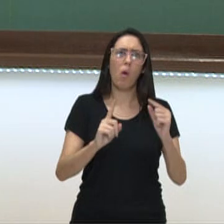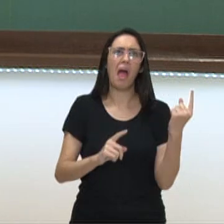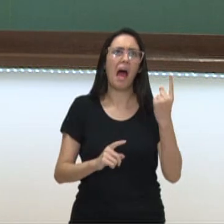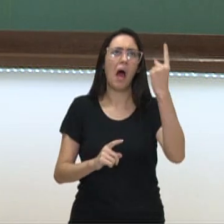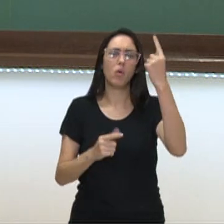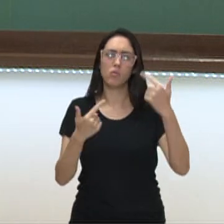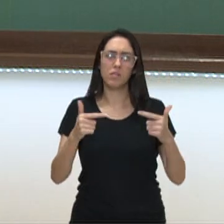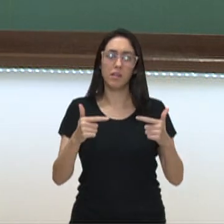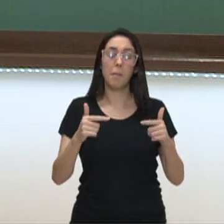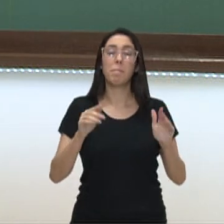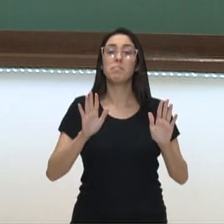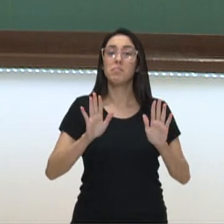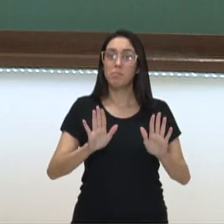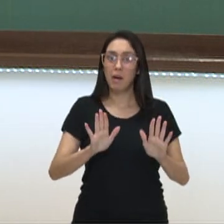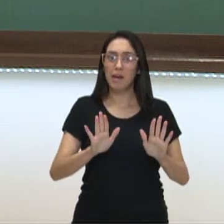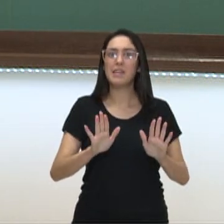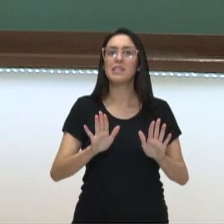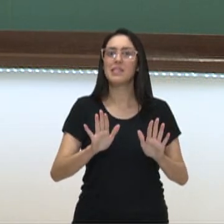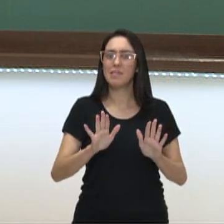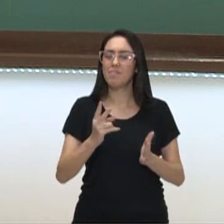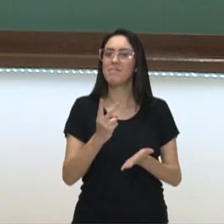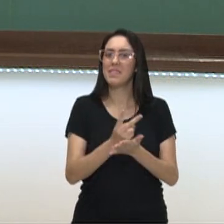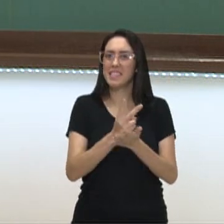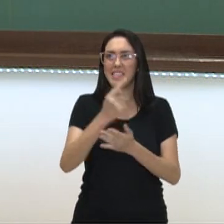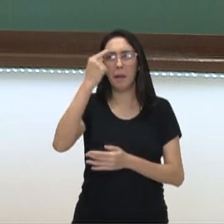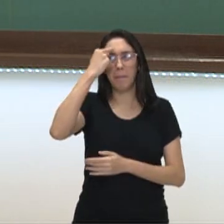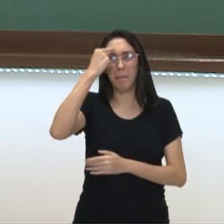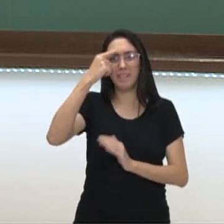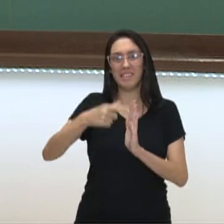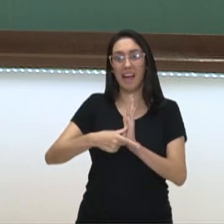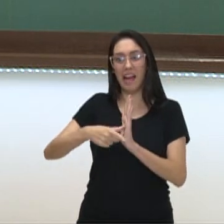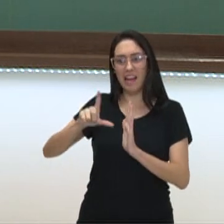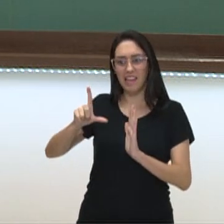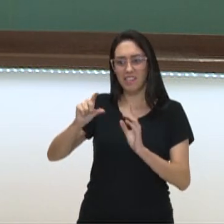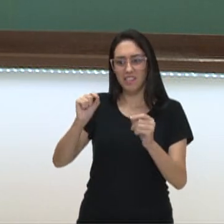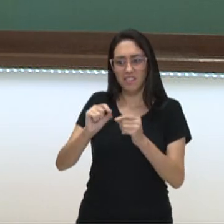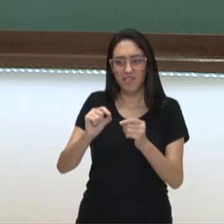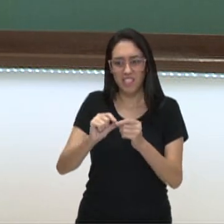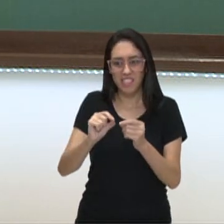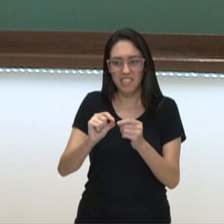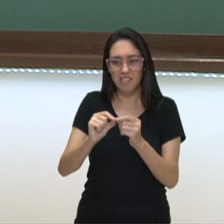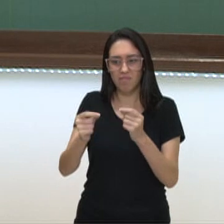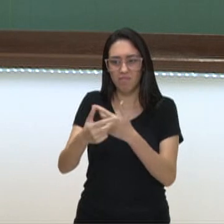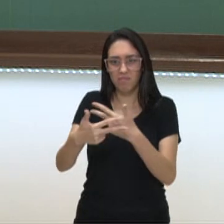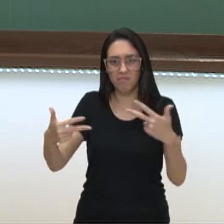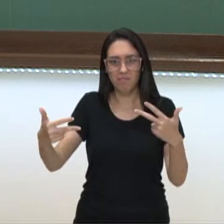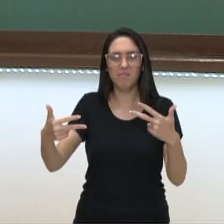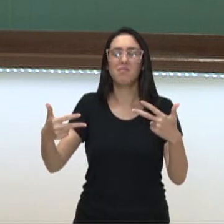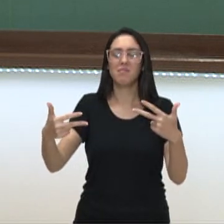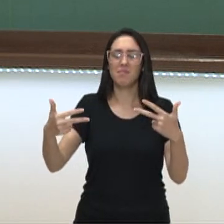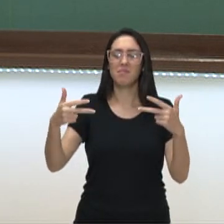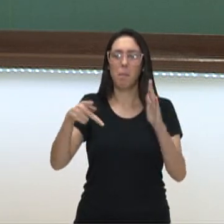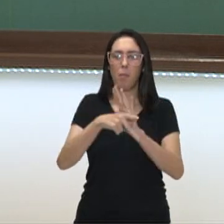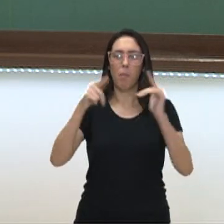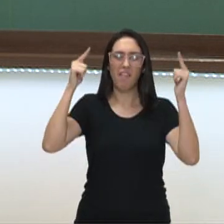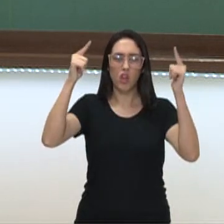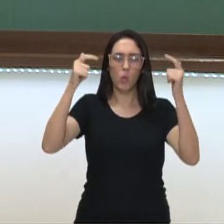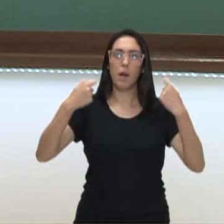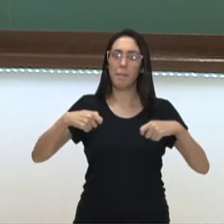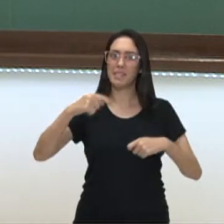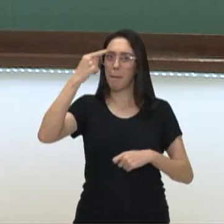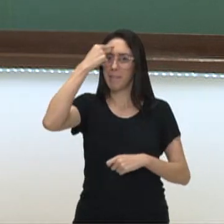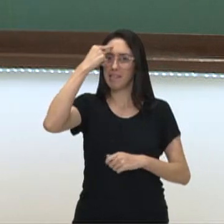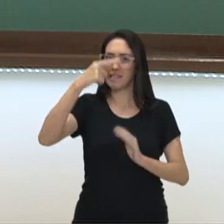que levar em conta sempre antes de praticar, né, antes de realizar alguma prática dessas,